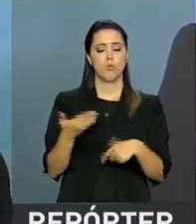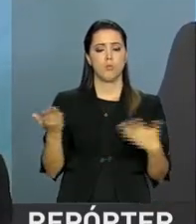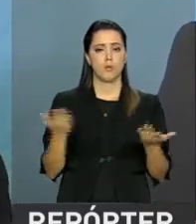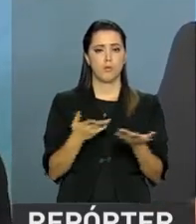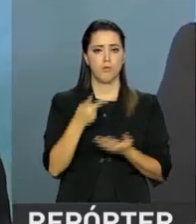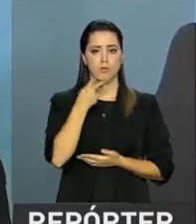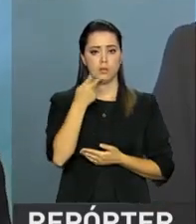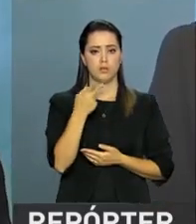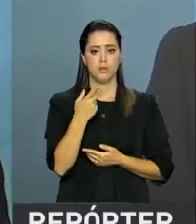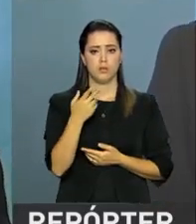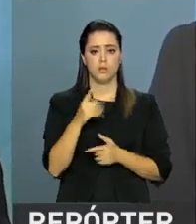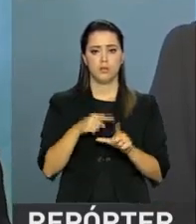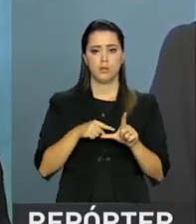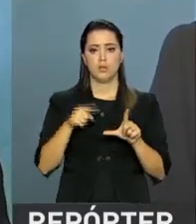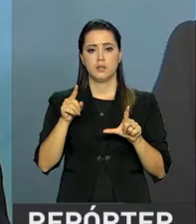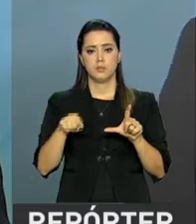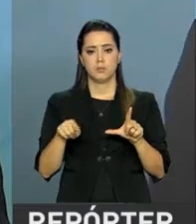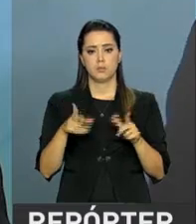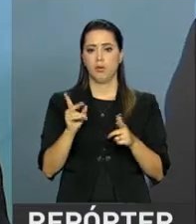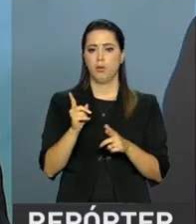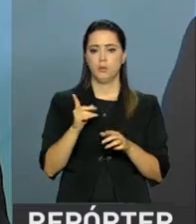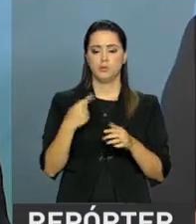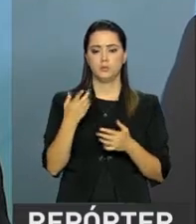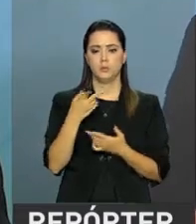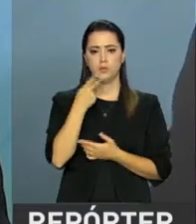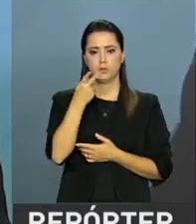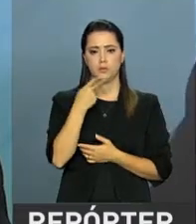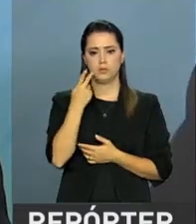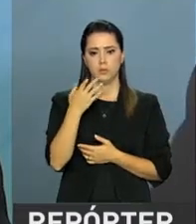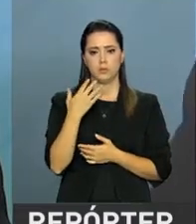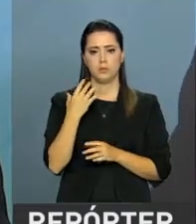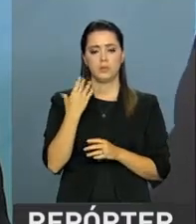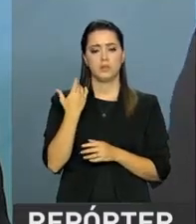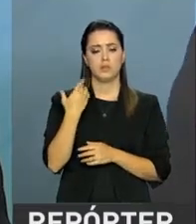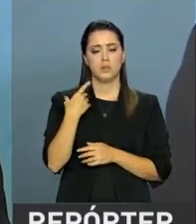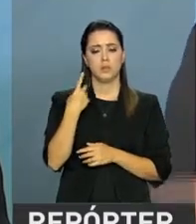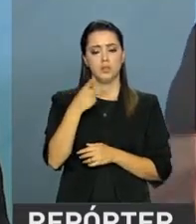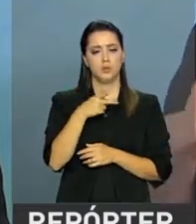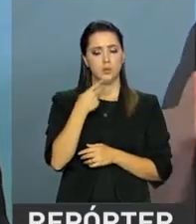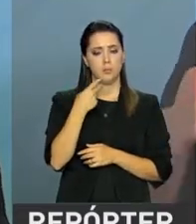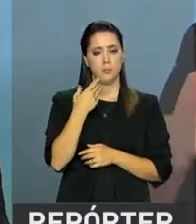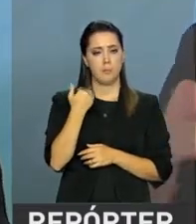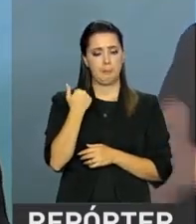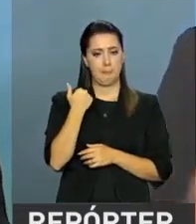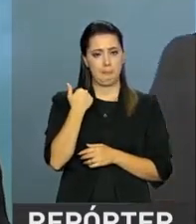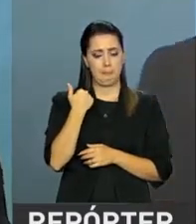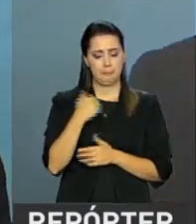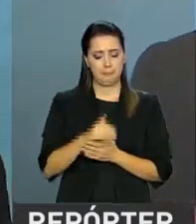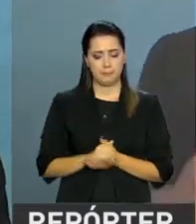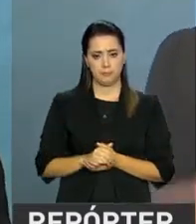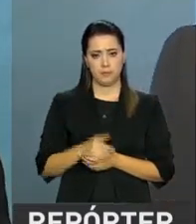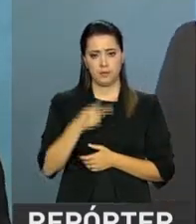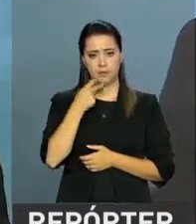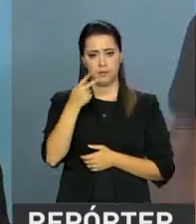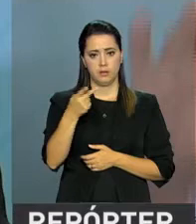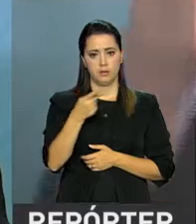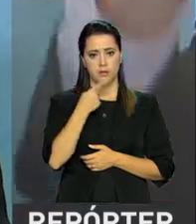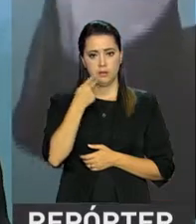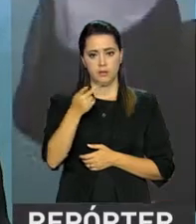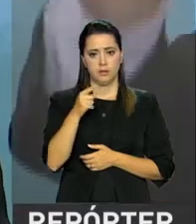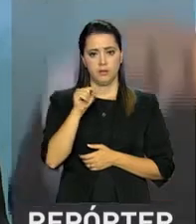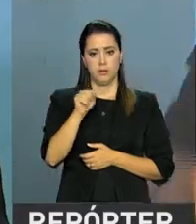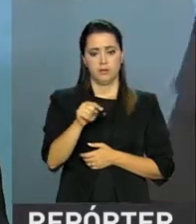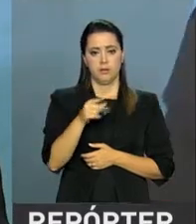uma linguagem um pouco mais, digamos, comunicativa, é aquilo que se chama muitas vezes do voo de pato, presidente,